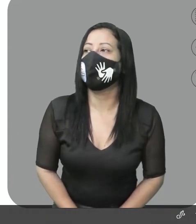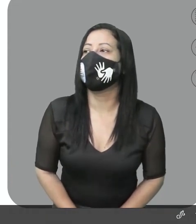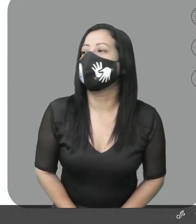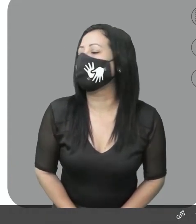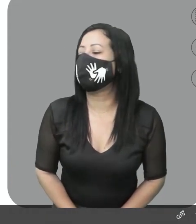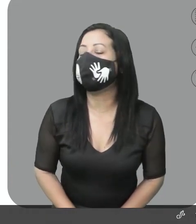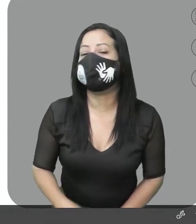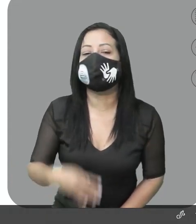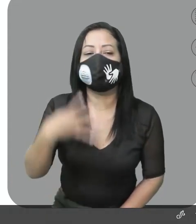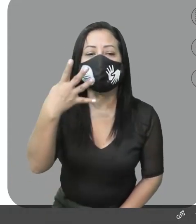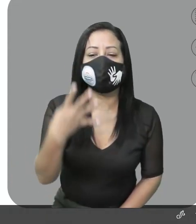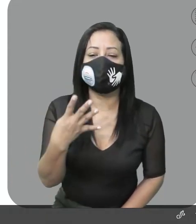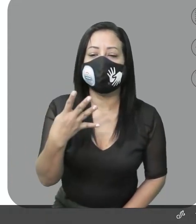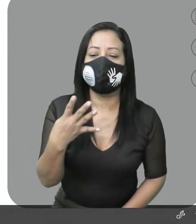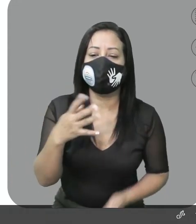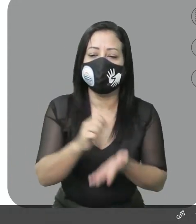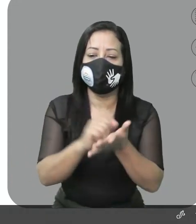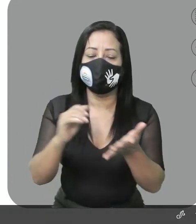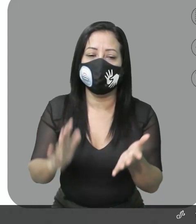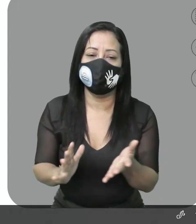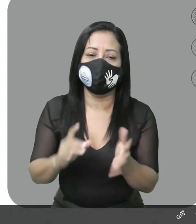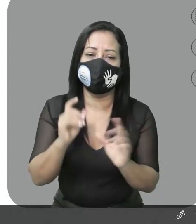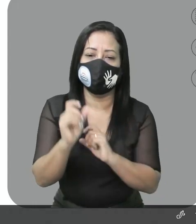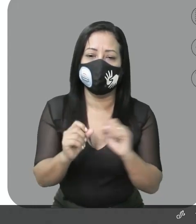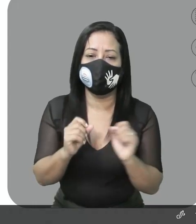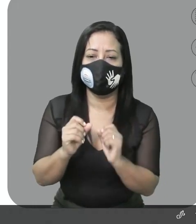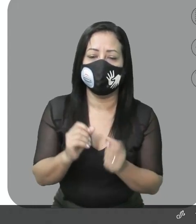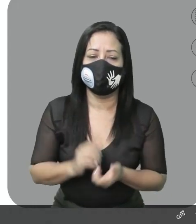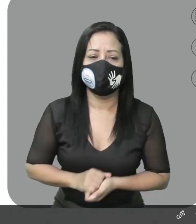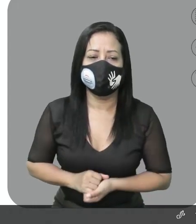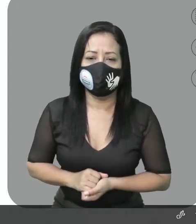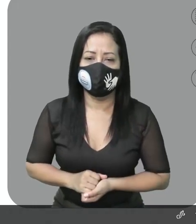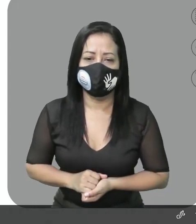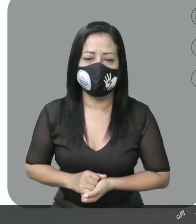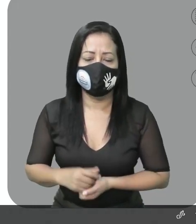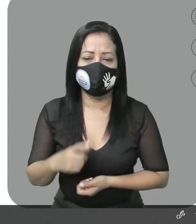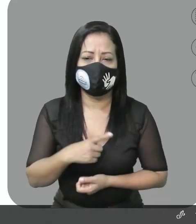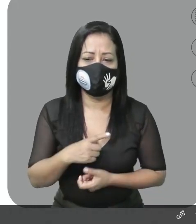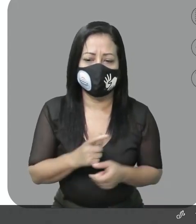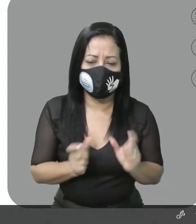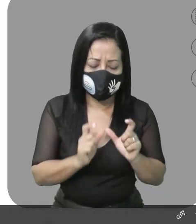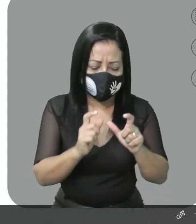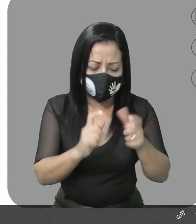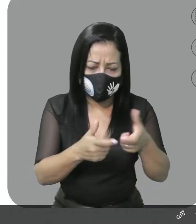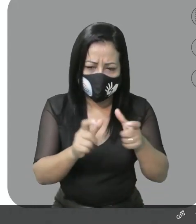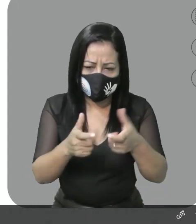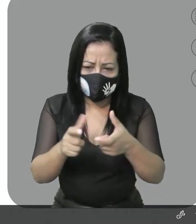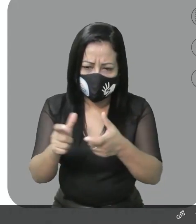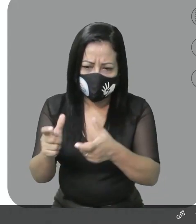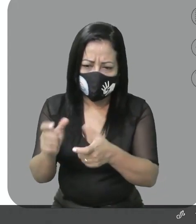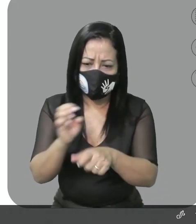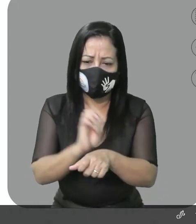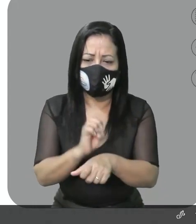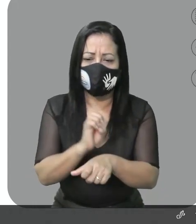Vamos para a quarta. A quarta ela fala assim, ó. Elas eram pequenos estados,